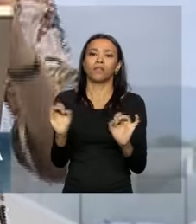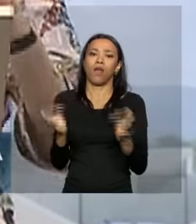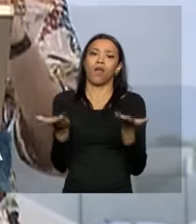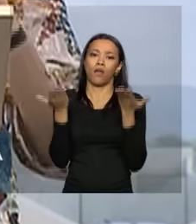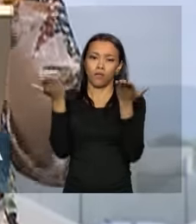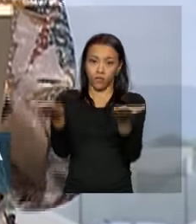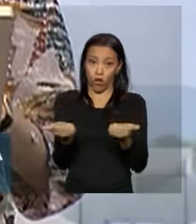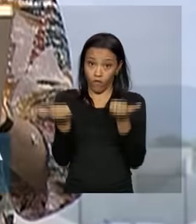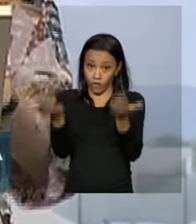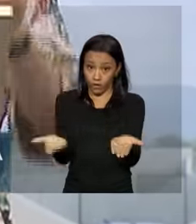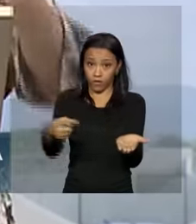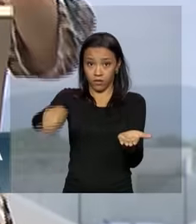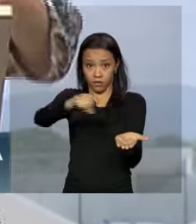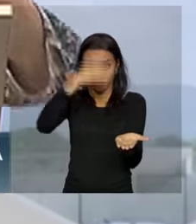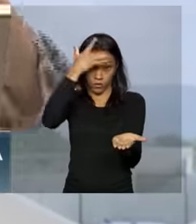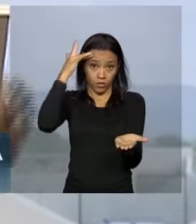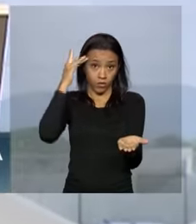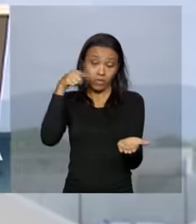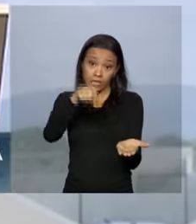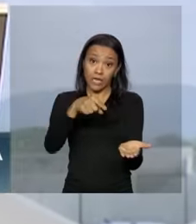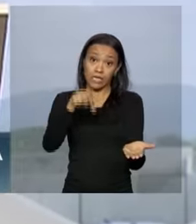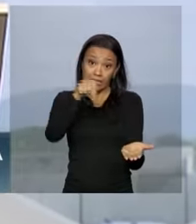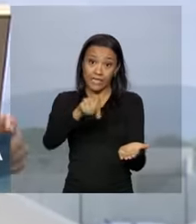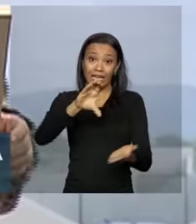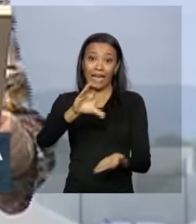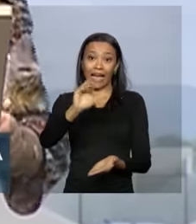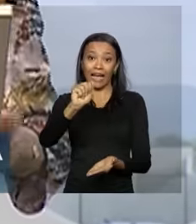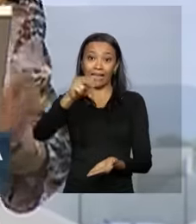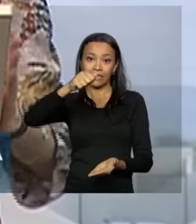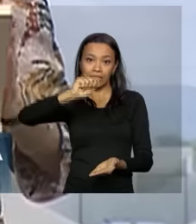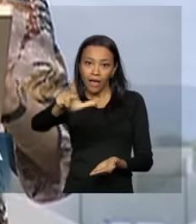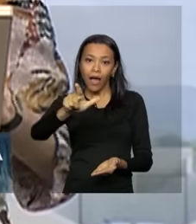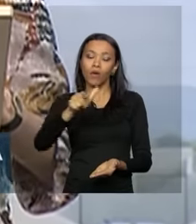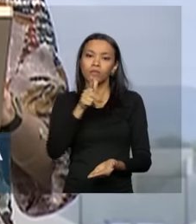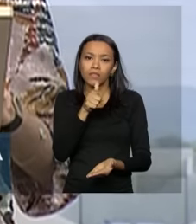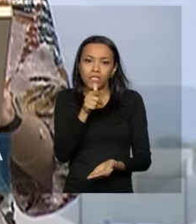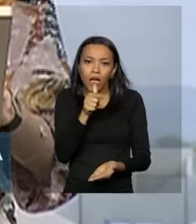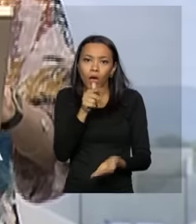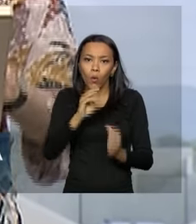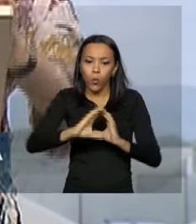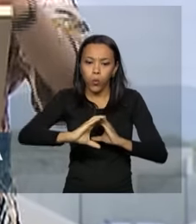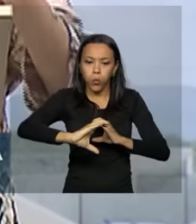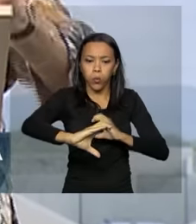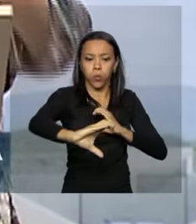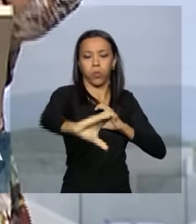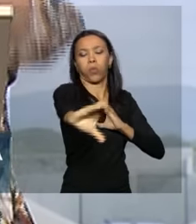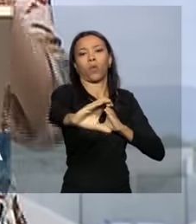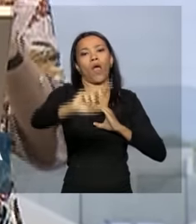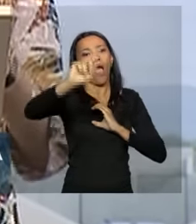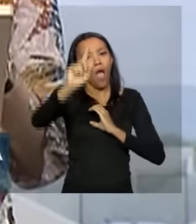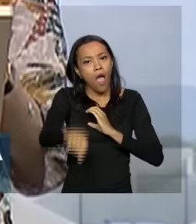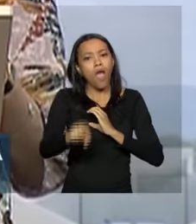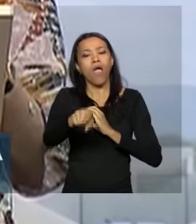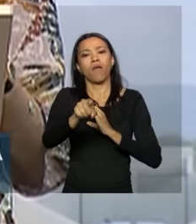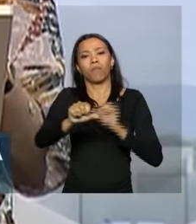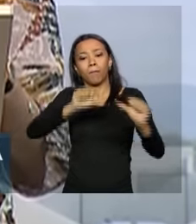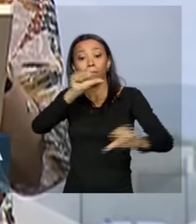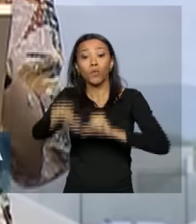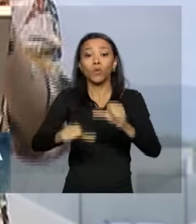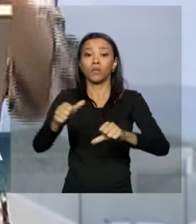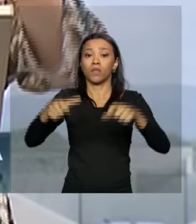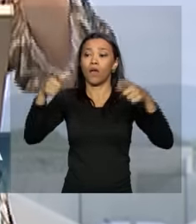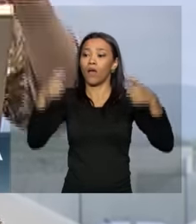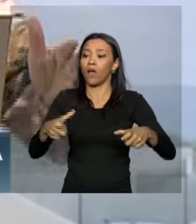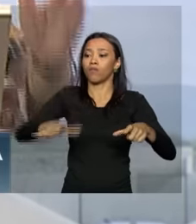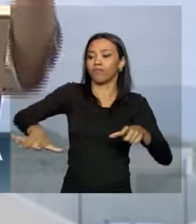aí uma obra como o Canal do Sertão Alagoano é para isso. É para transformar essa região,